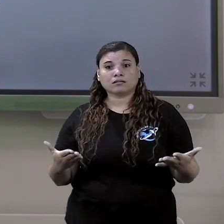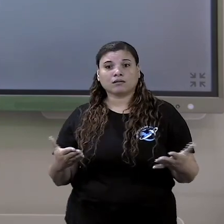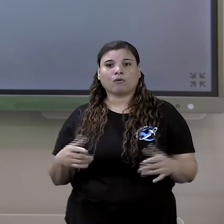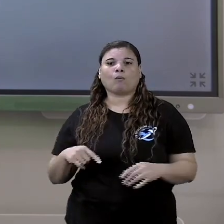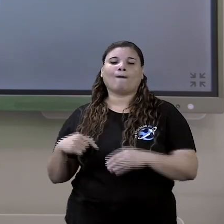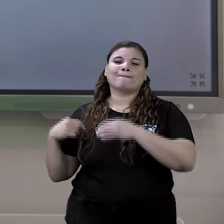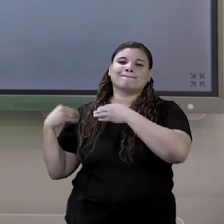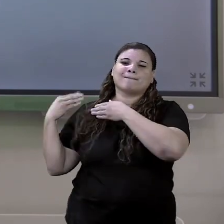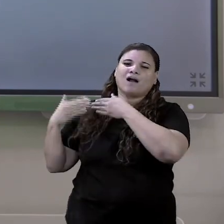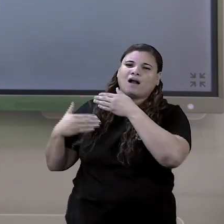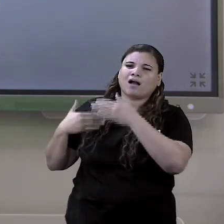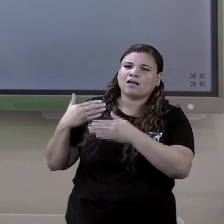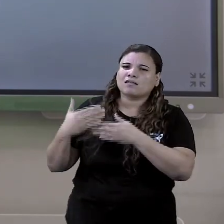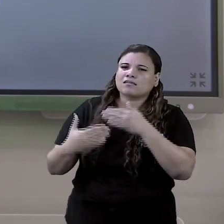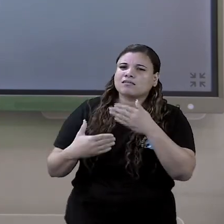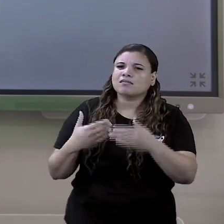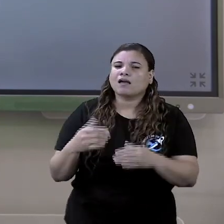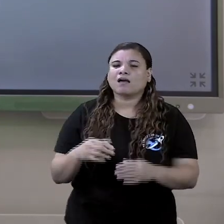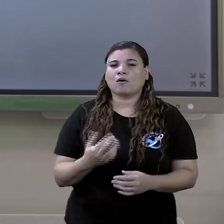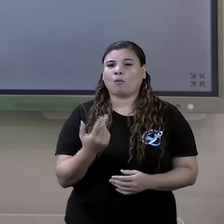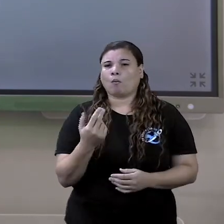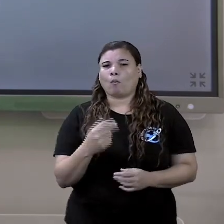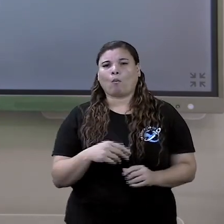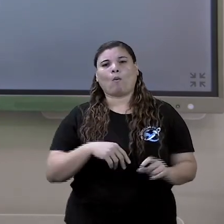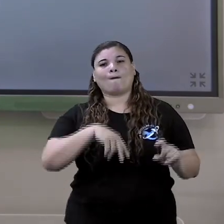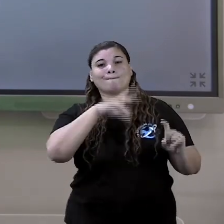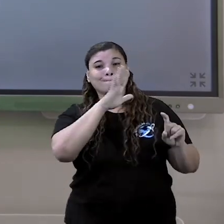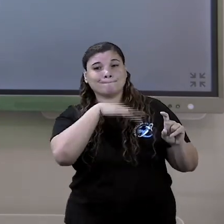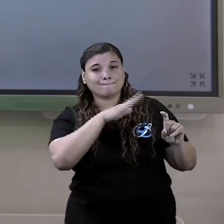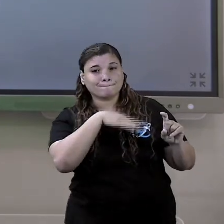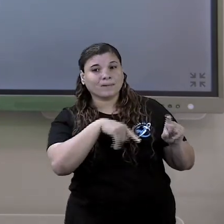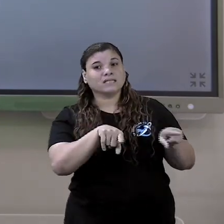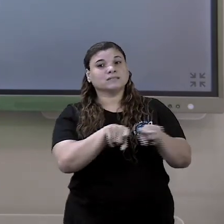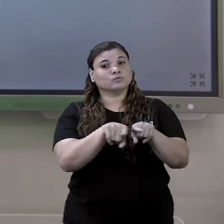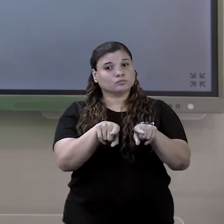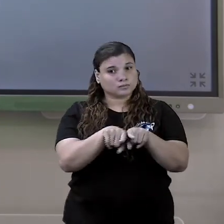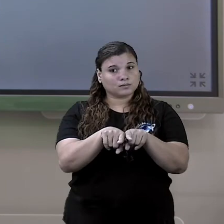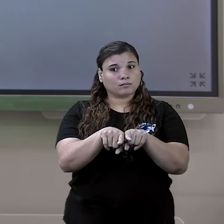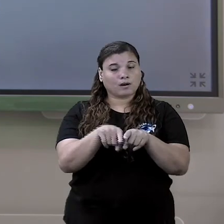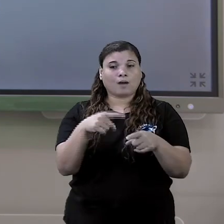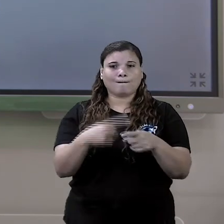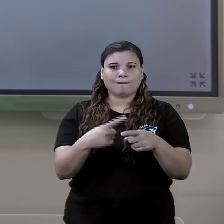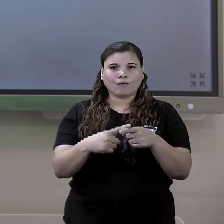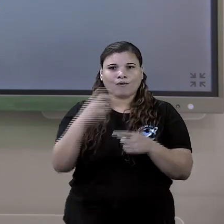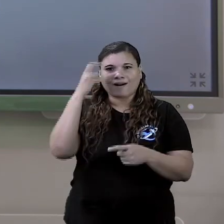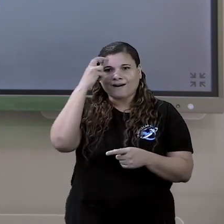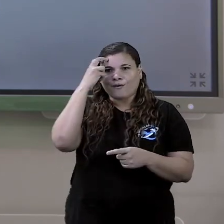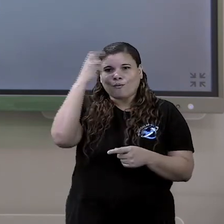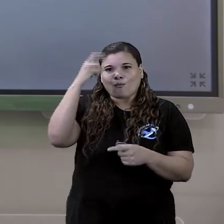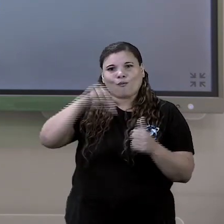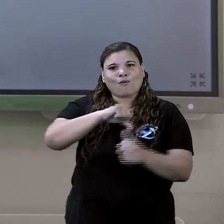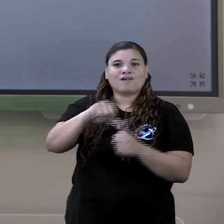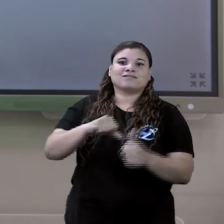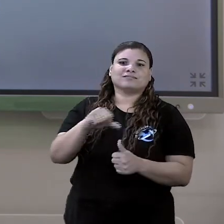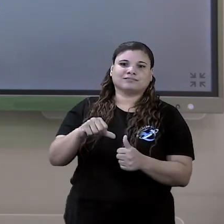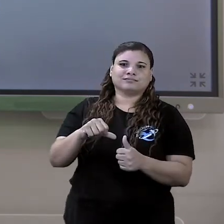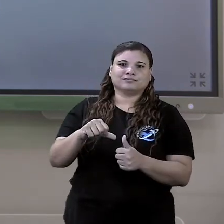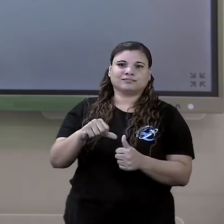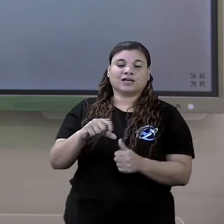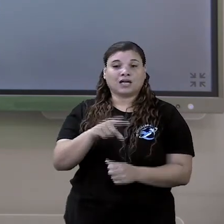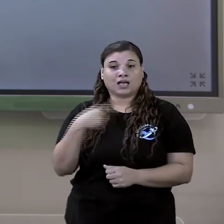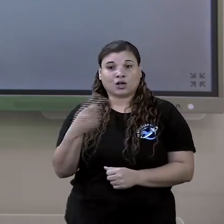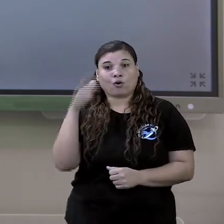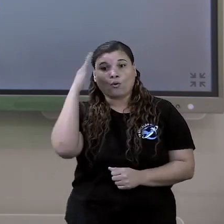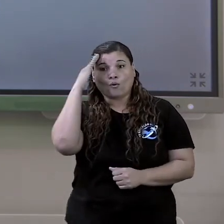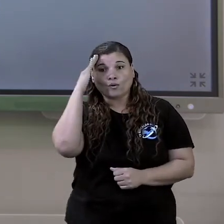passadas de geração para geração ao longo do tempo, tornando-se cultura e ajudando a compreender o que